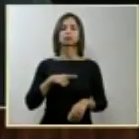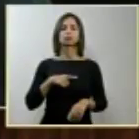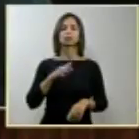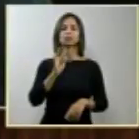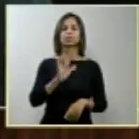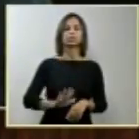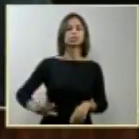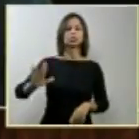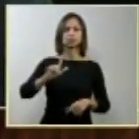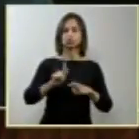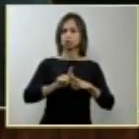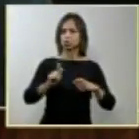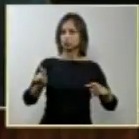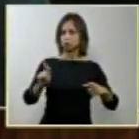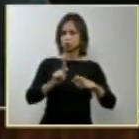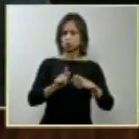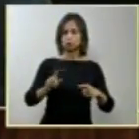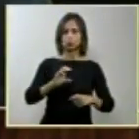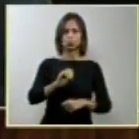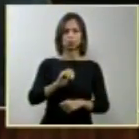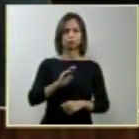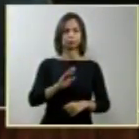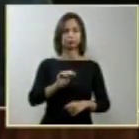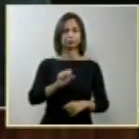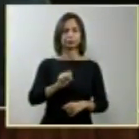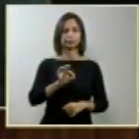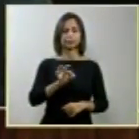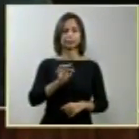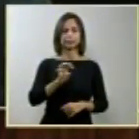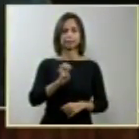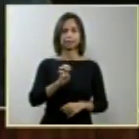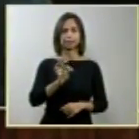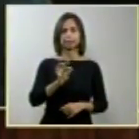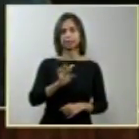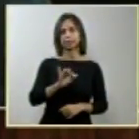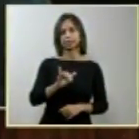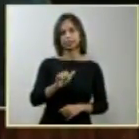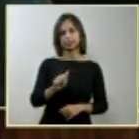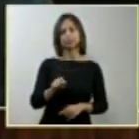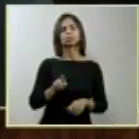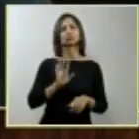e Obstetrícia, foi presidente,